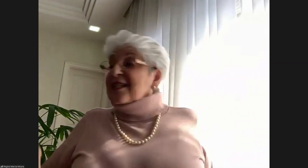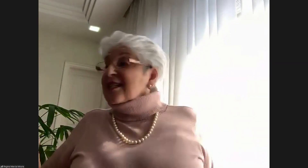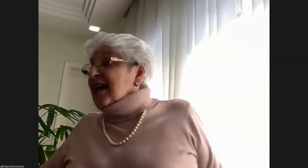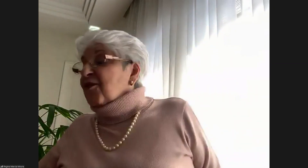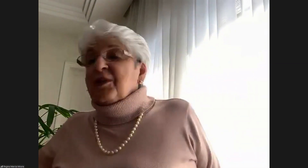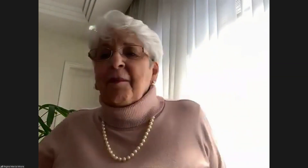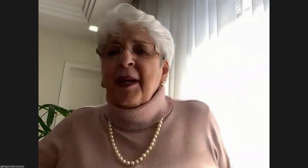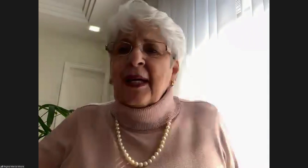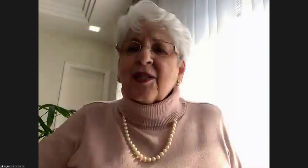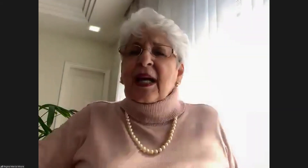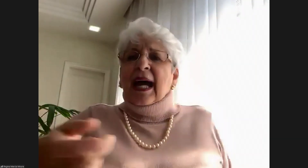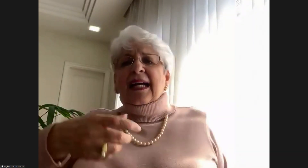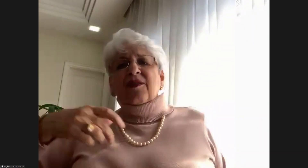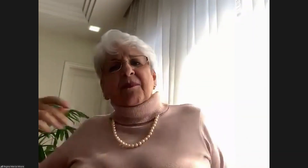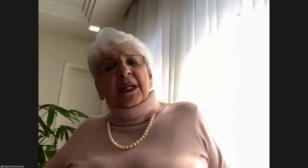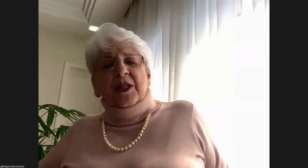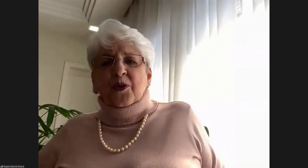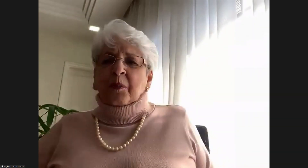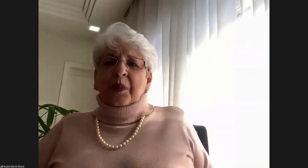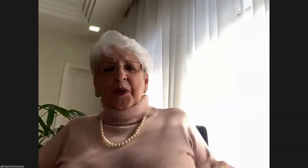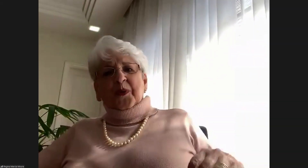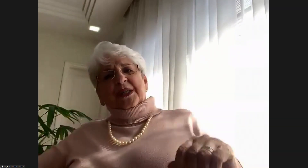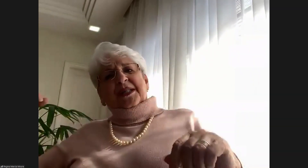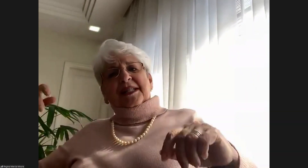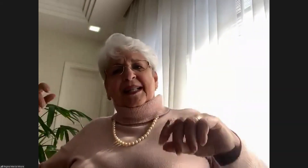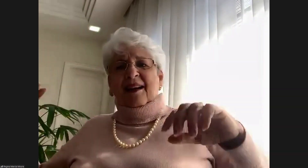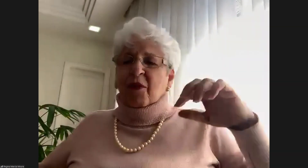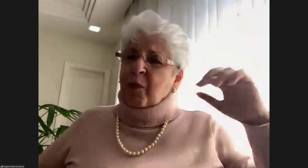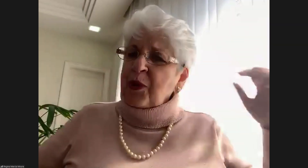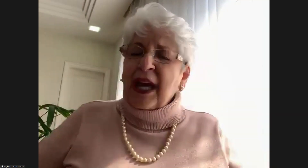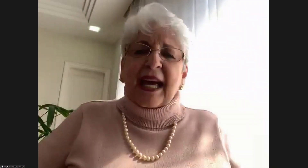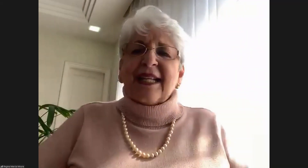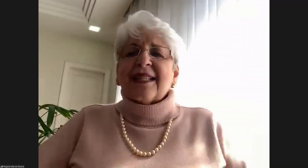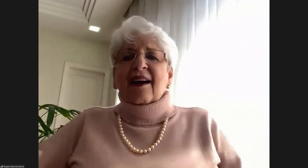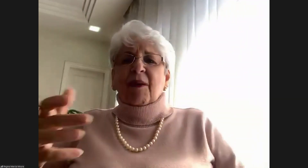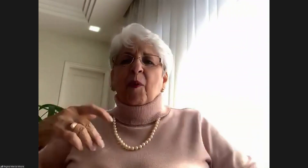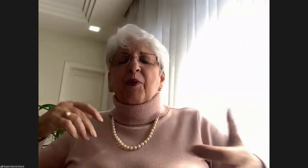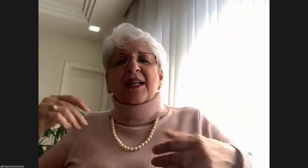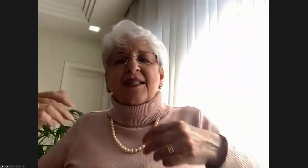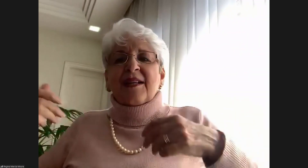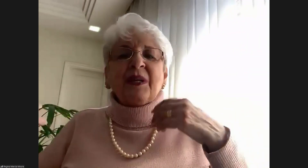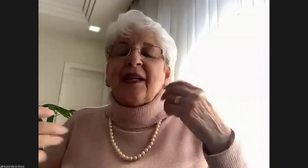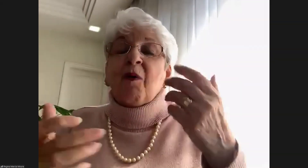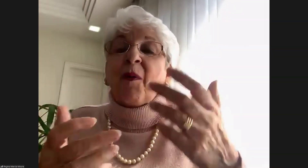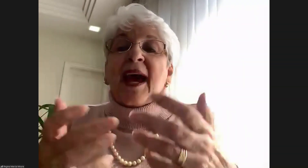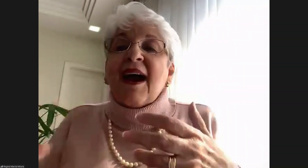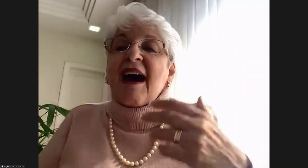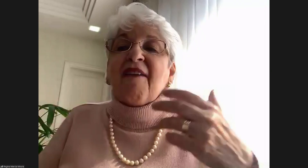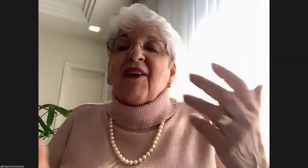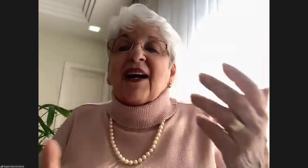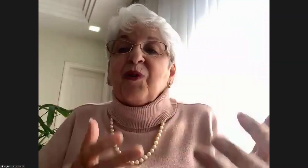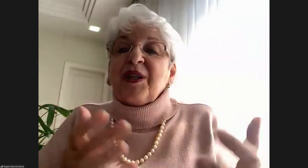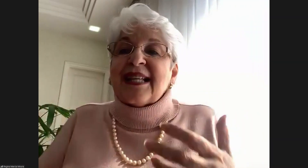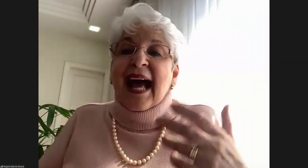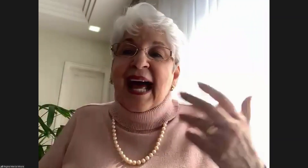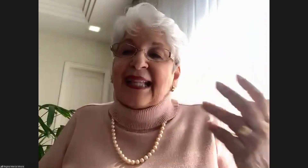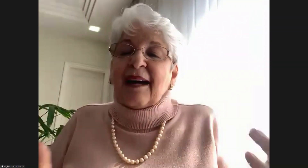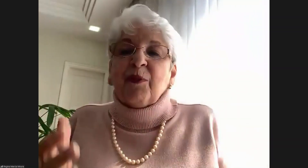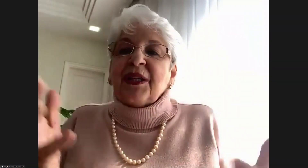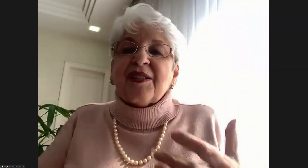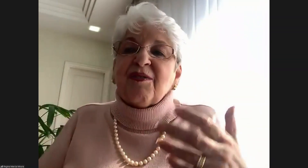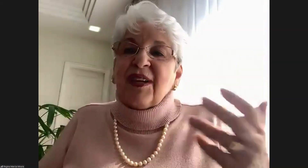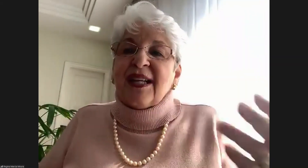presidente estavam também as famílias humildes, estava a população que não é